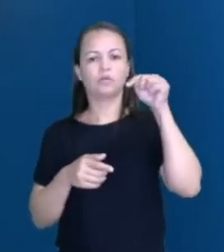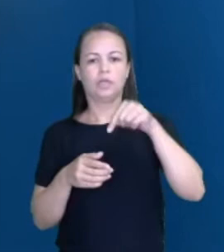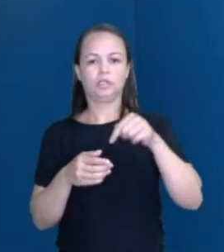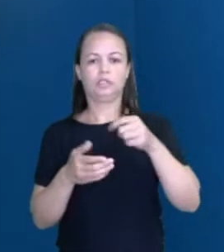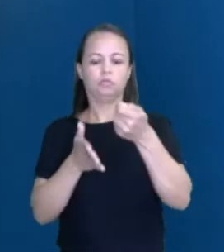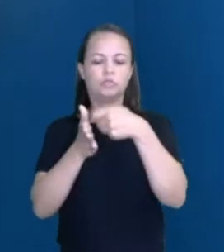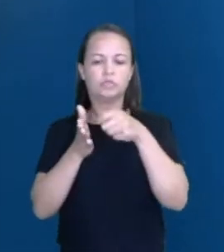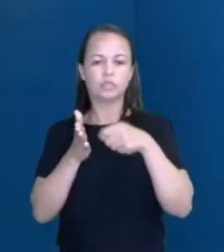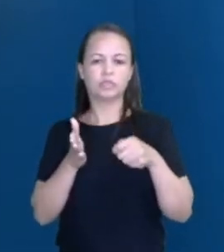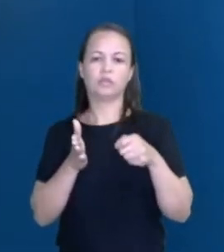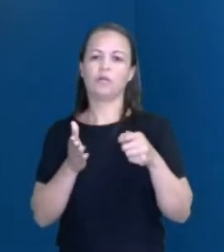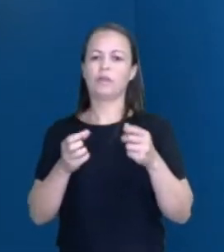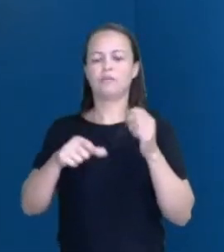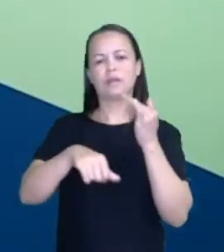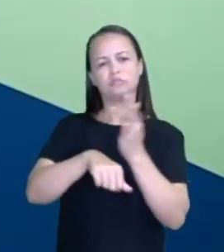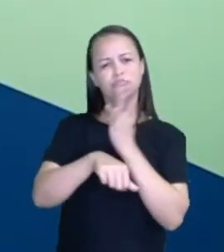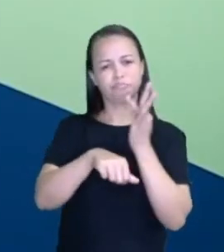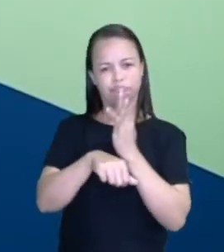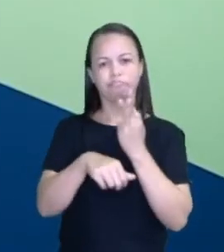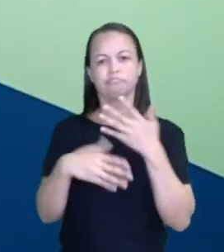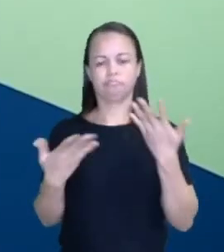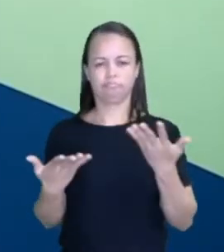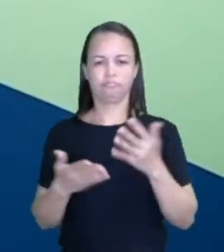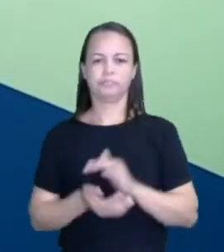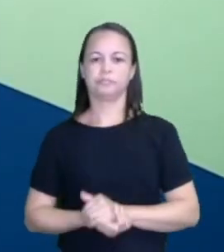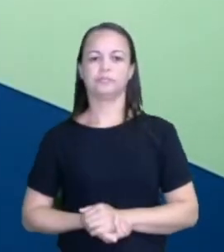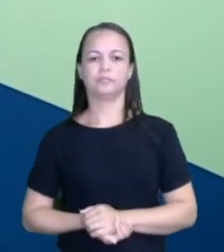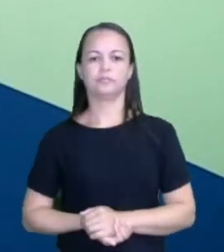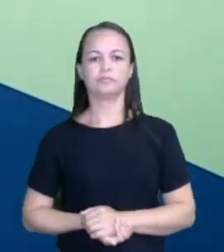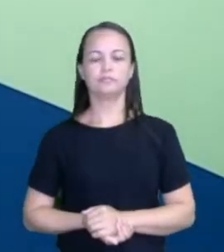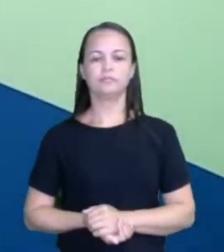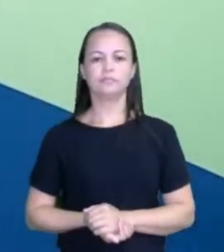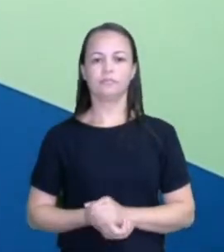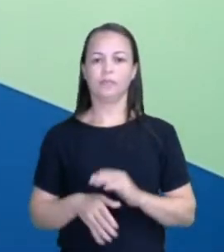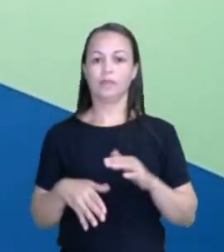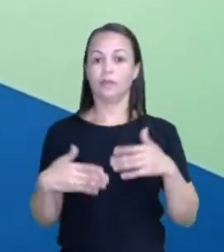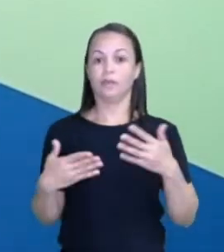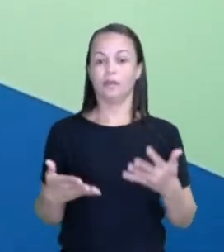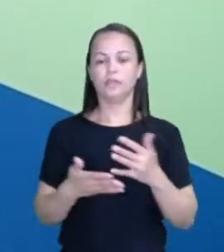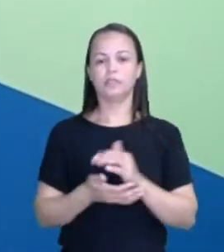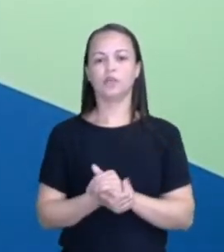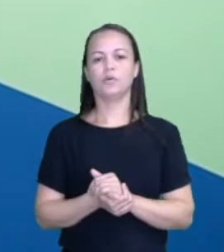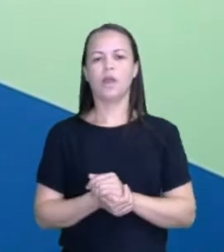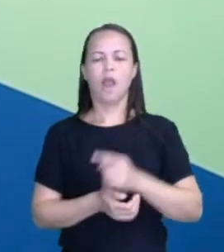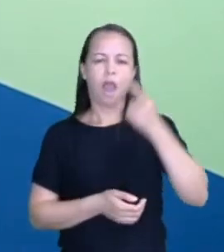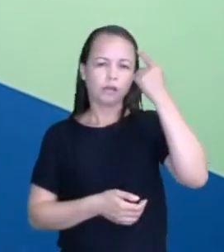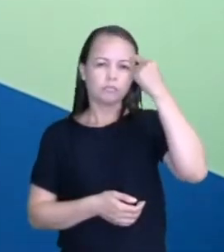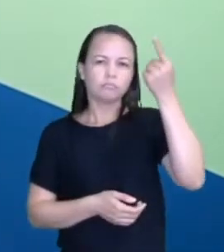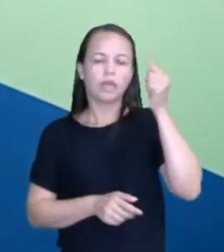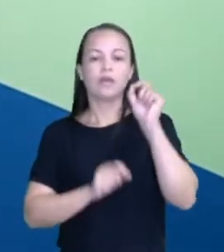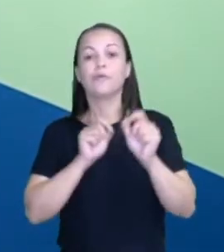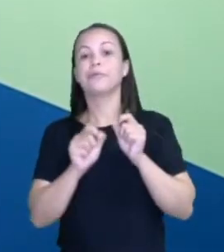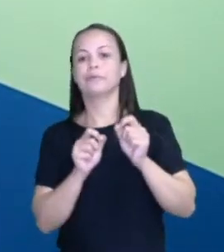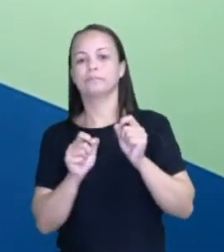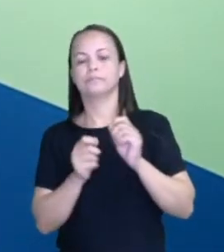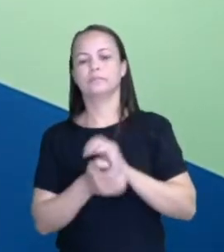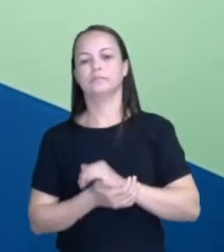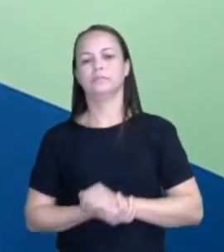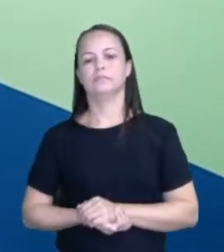ali de uma maneira mais formal. Tranquilo? Então, ó, aqui a ideia é a seguinte.